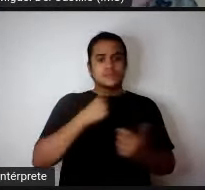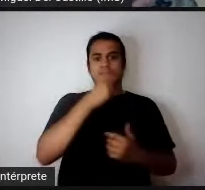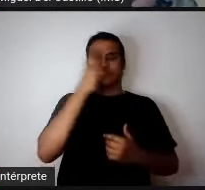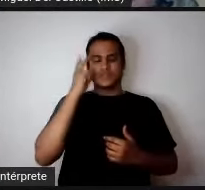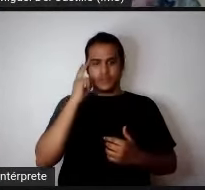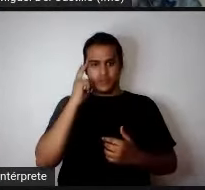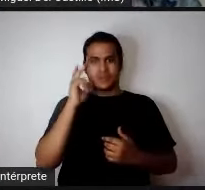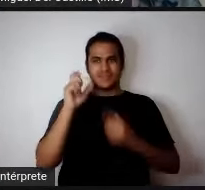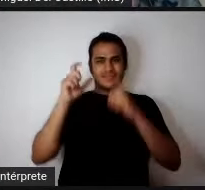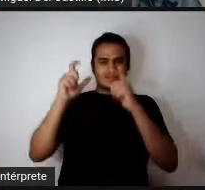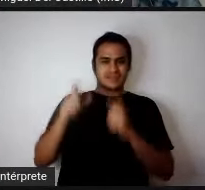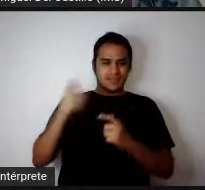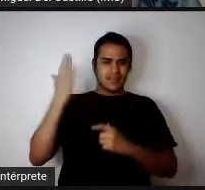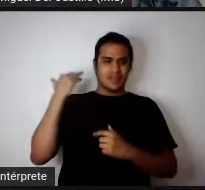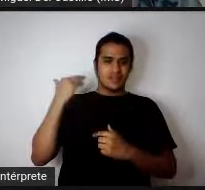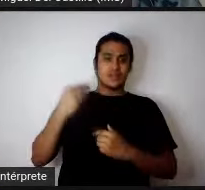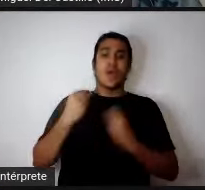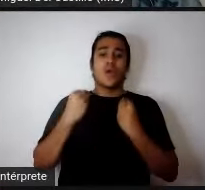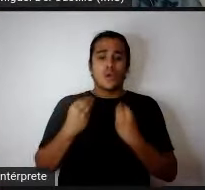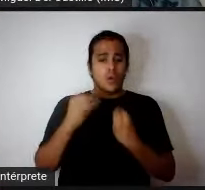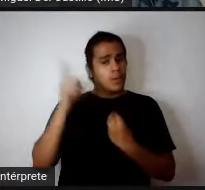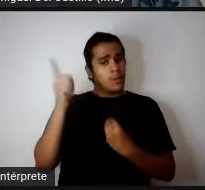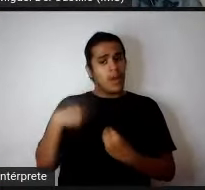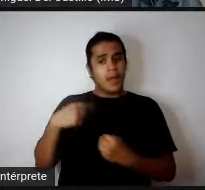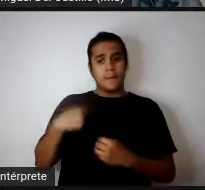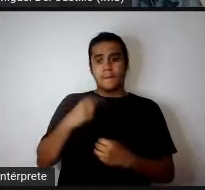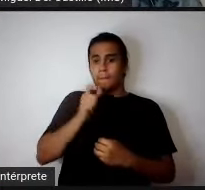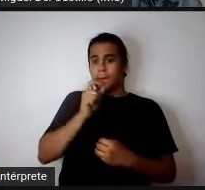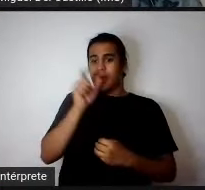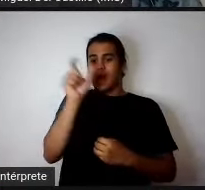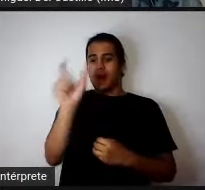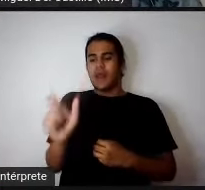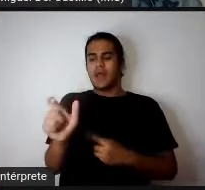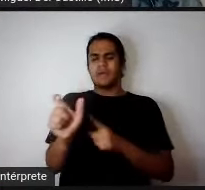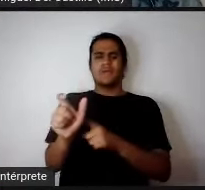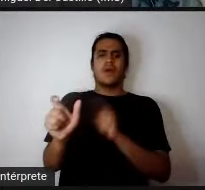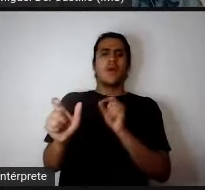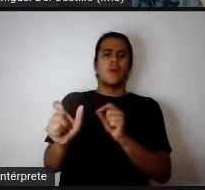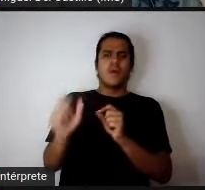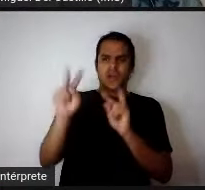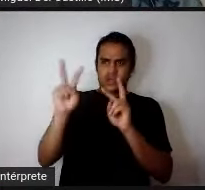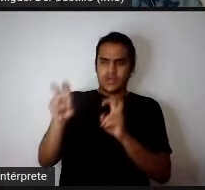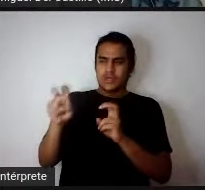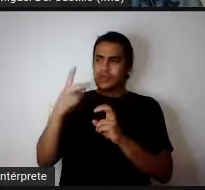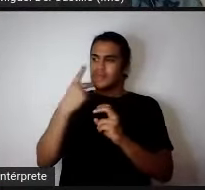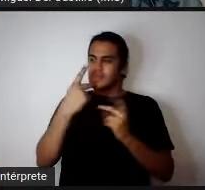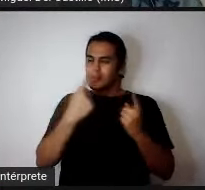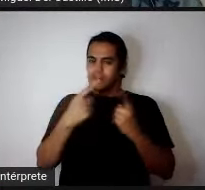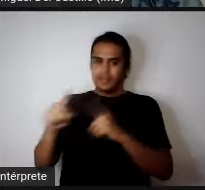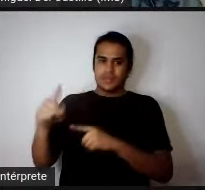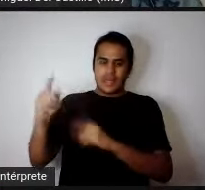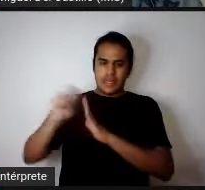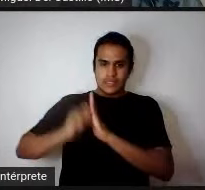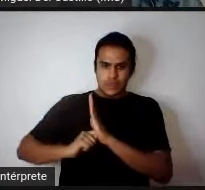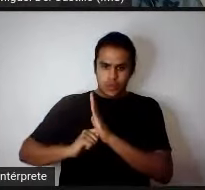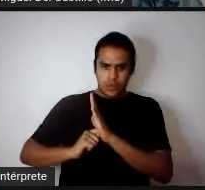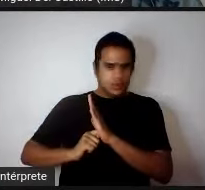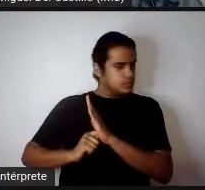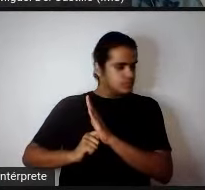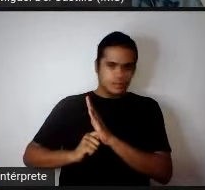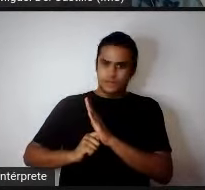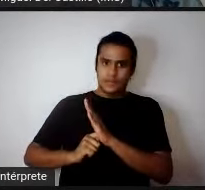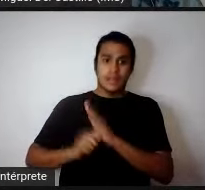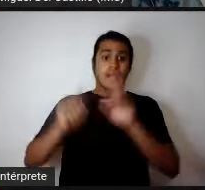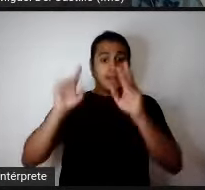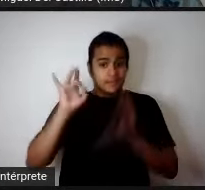viviam através da palavra. Estou falando não dos escritores, estou falando das populações,